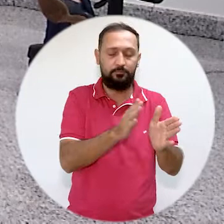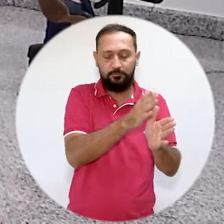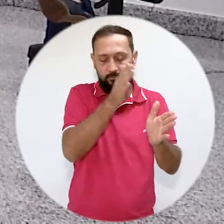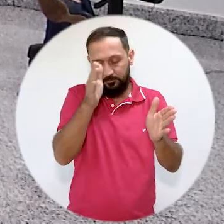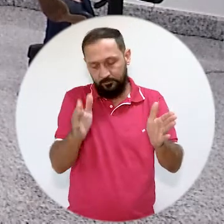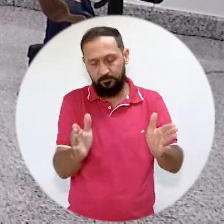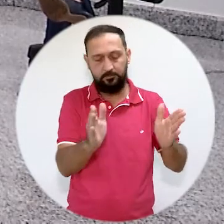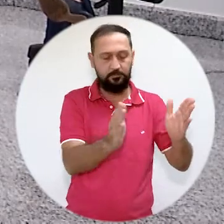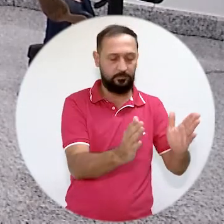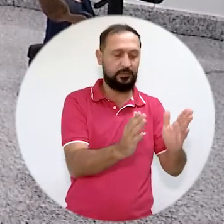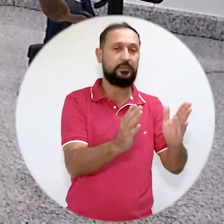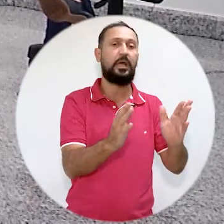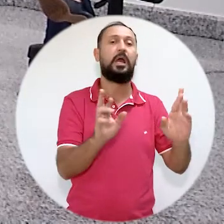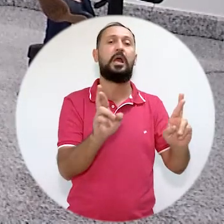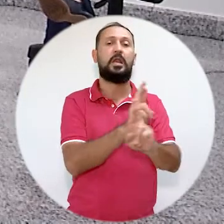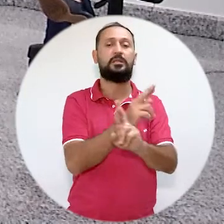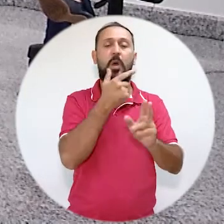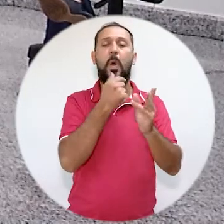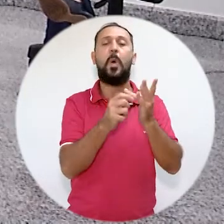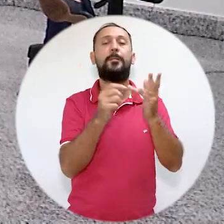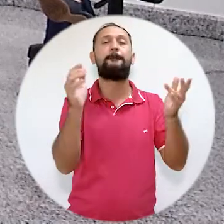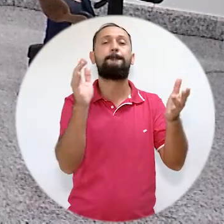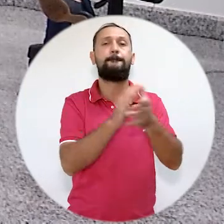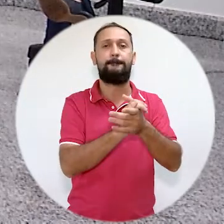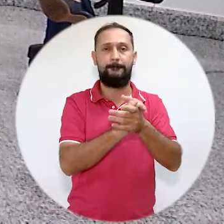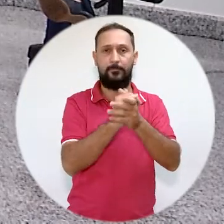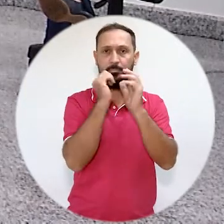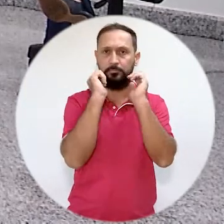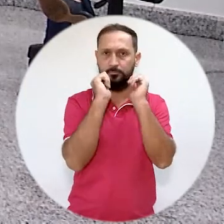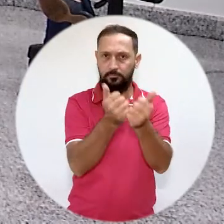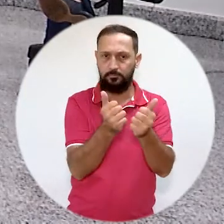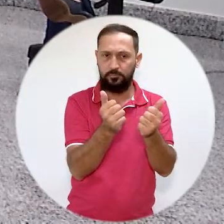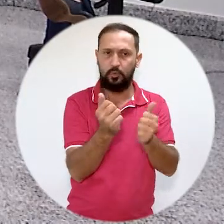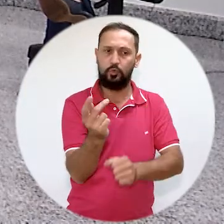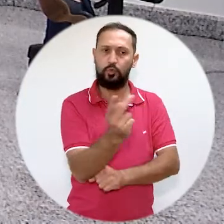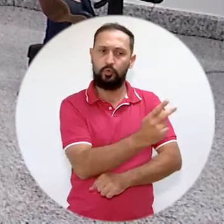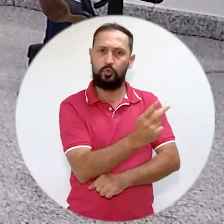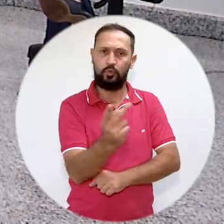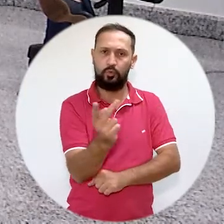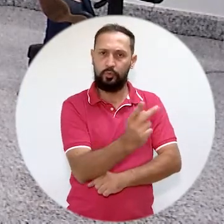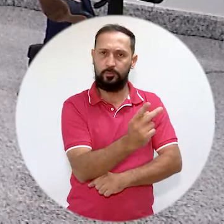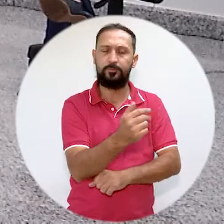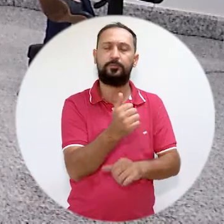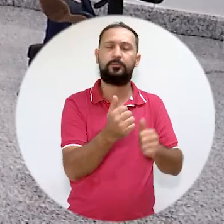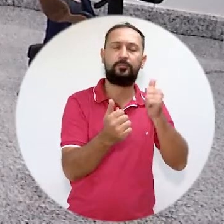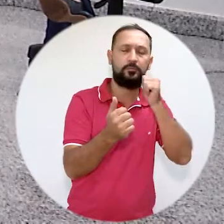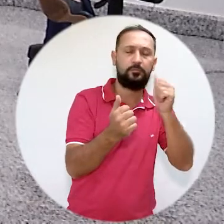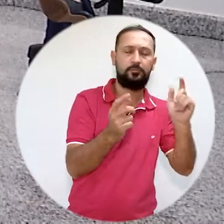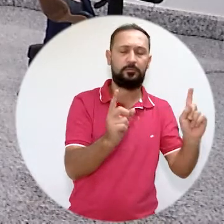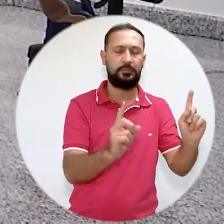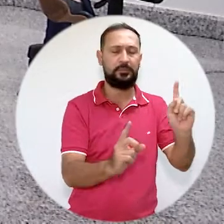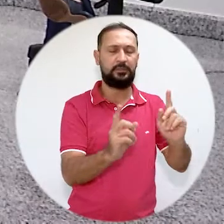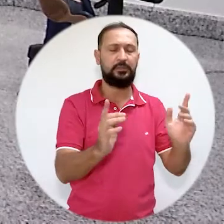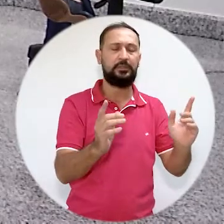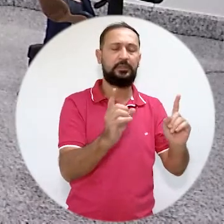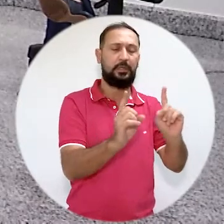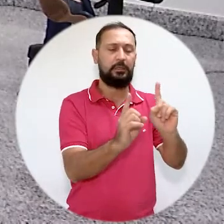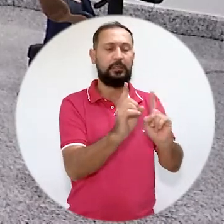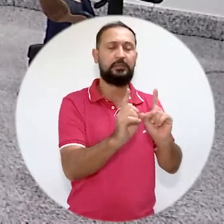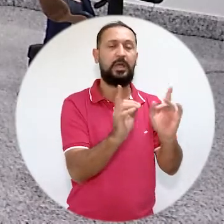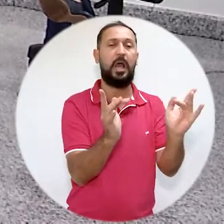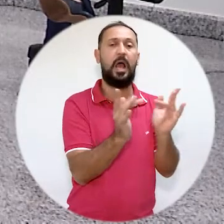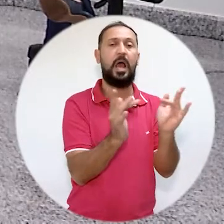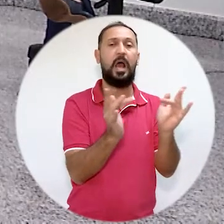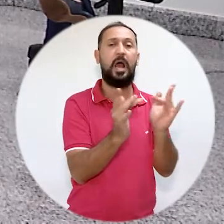partes. Vamos pegar a relação marido e mulher. Relações entre casais, hoje, né, há vários tipos, né, de casais, mas vamos